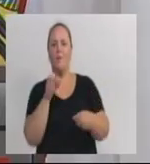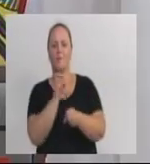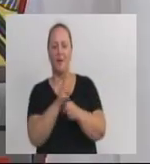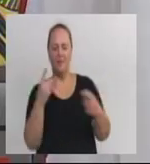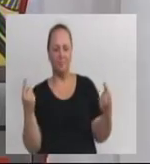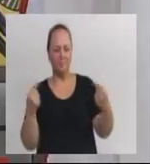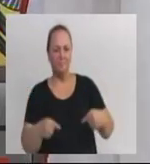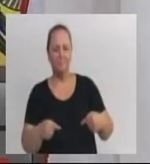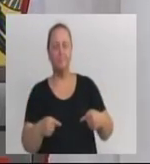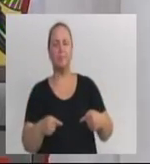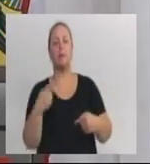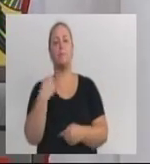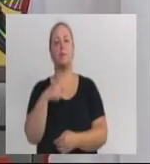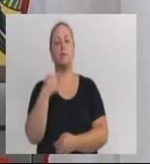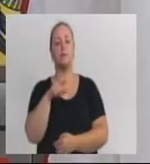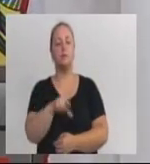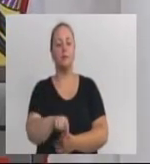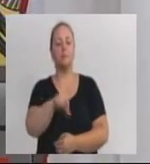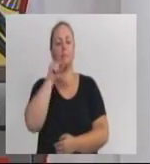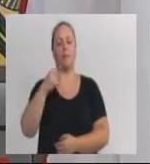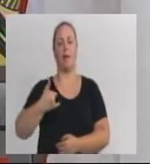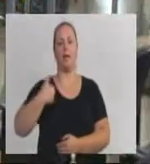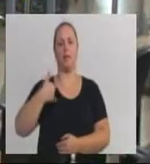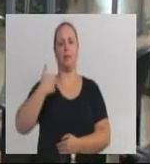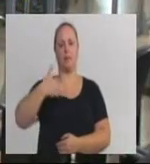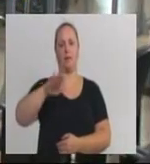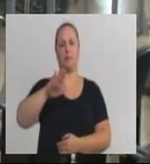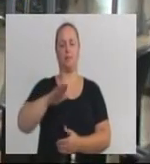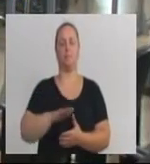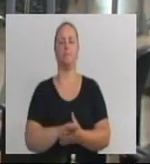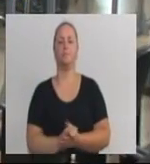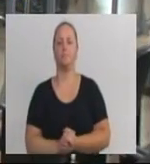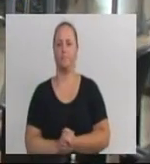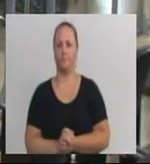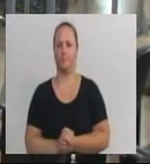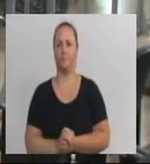preferência ao de idade mais elevada.